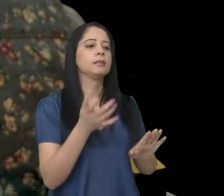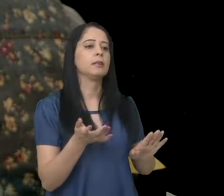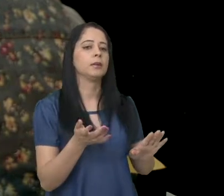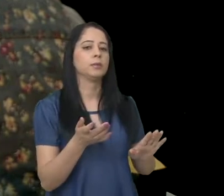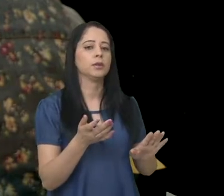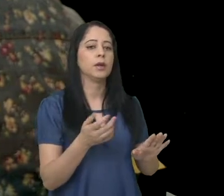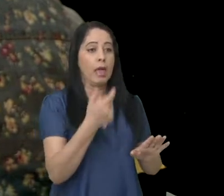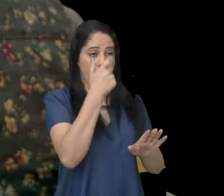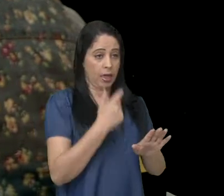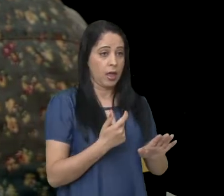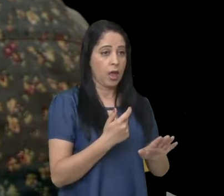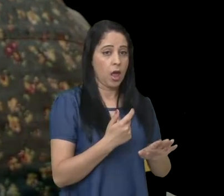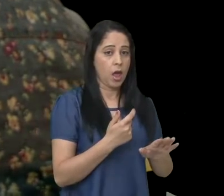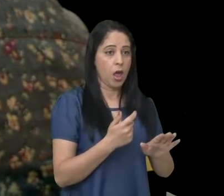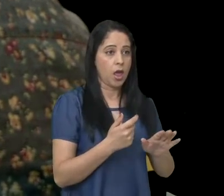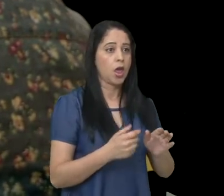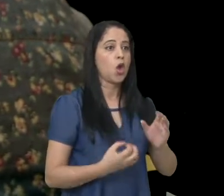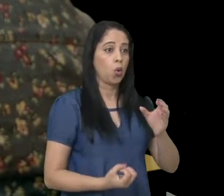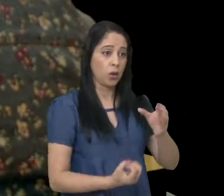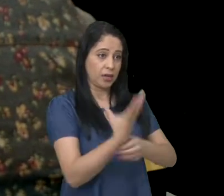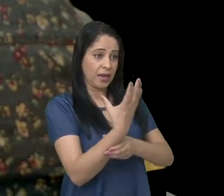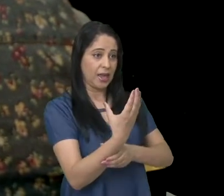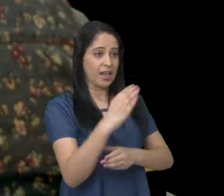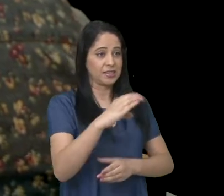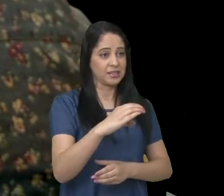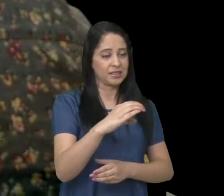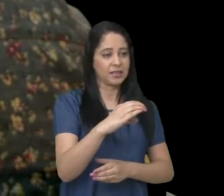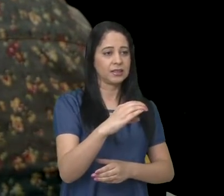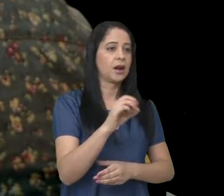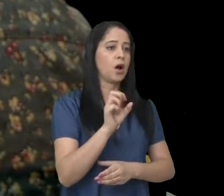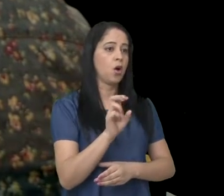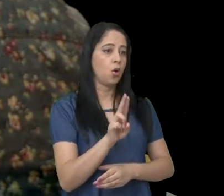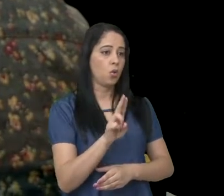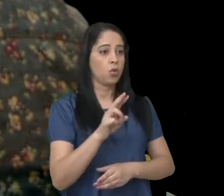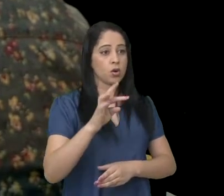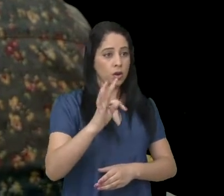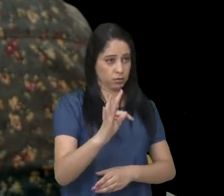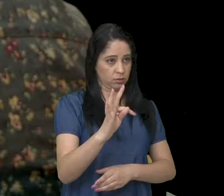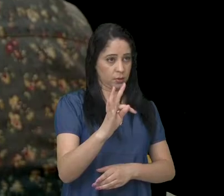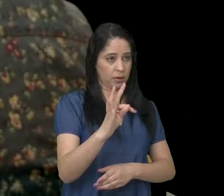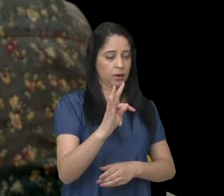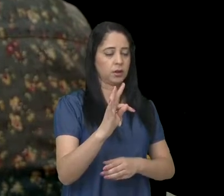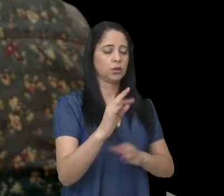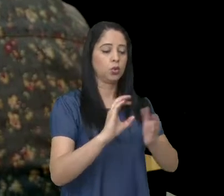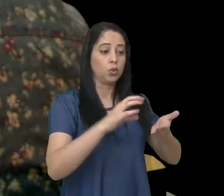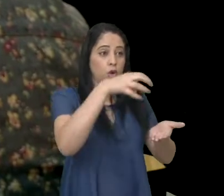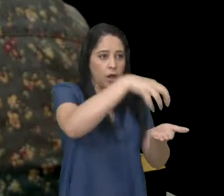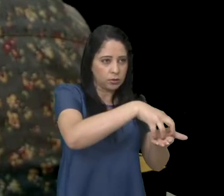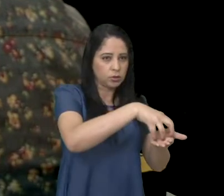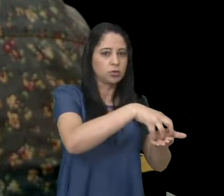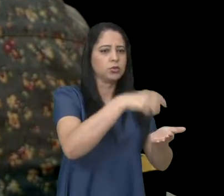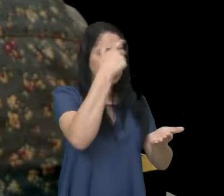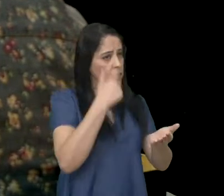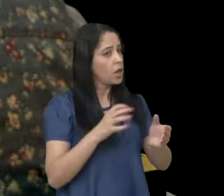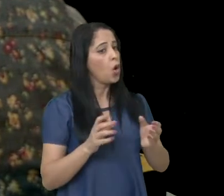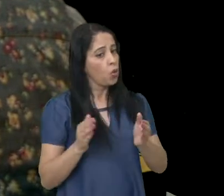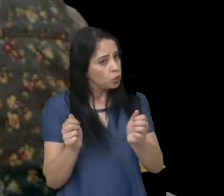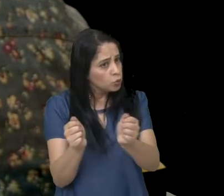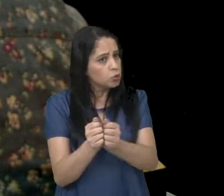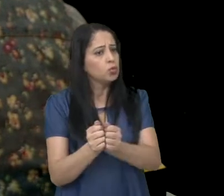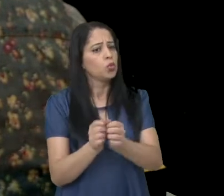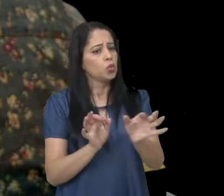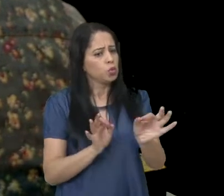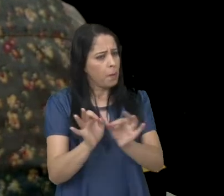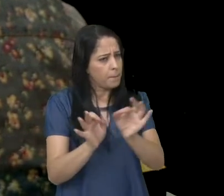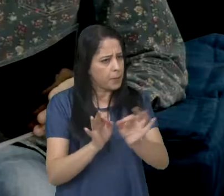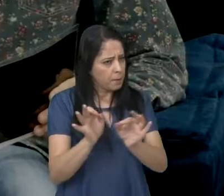a construção da Central Única dos Trabalhadores, então participei do processo de elaboração, né,